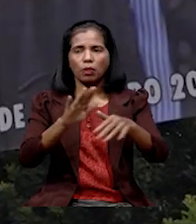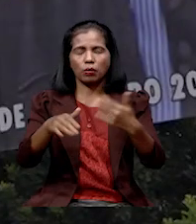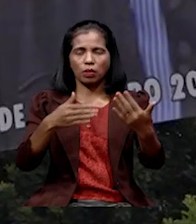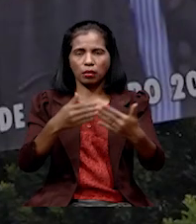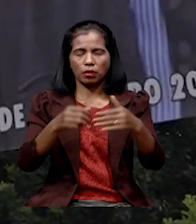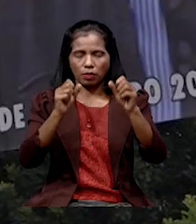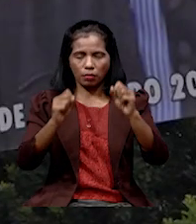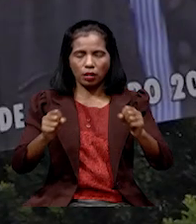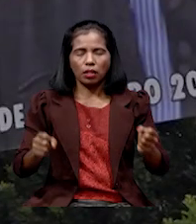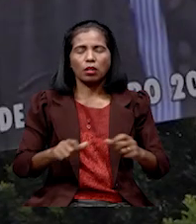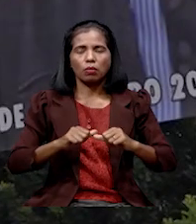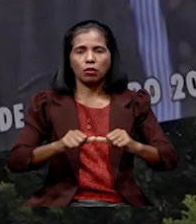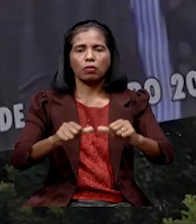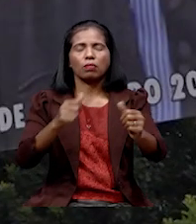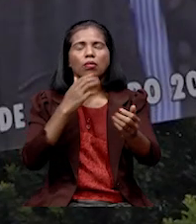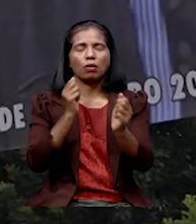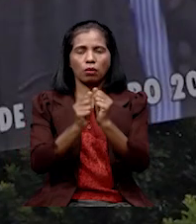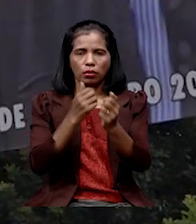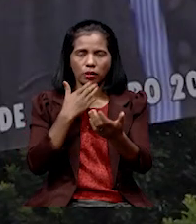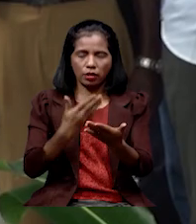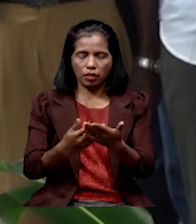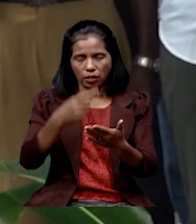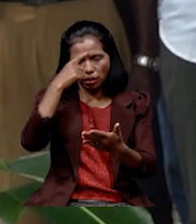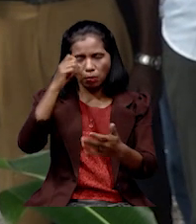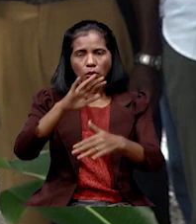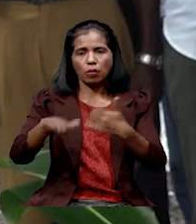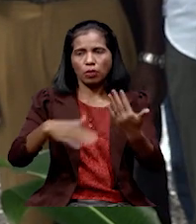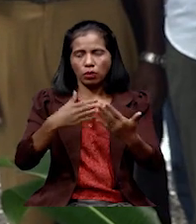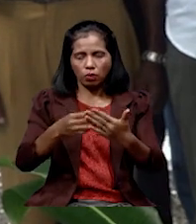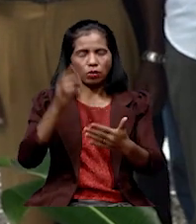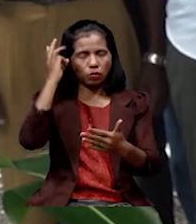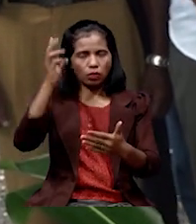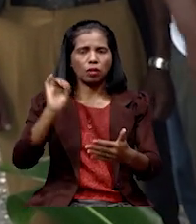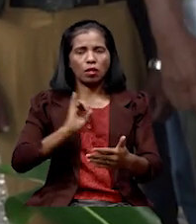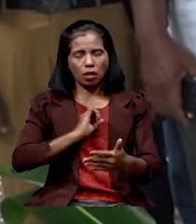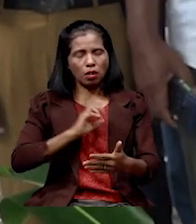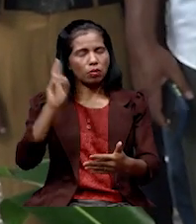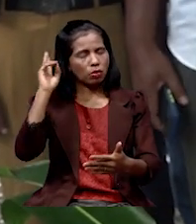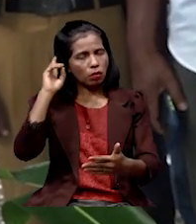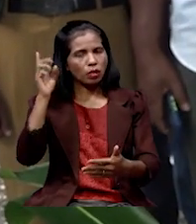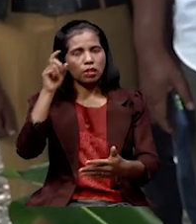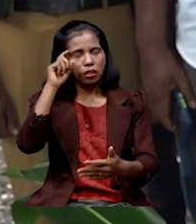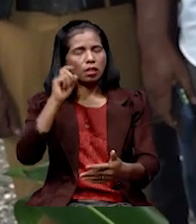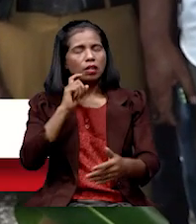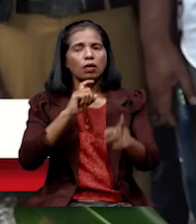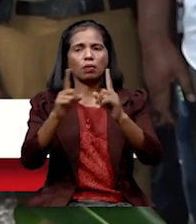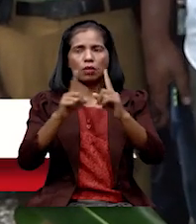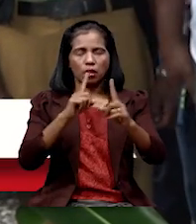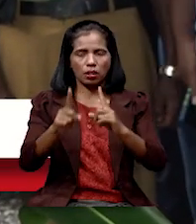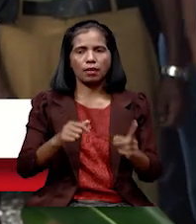hoto belelao ho dia. Tambane buat sana hoto preocupação ao rona mau buat sana ne kuria